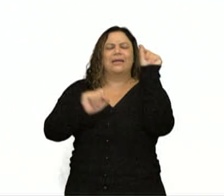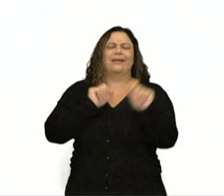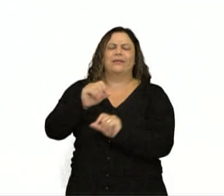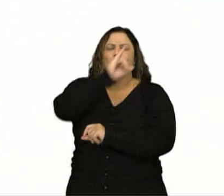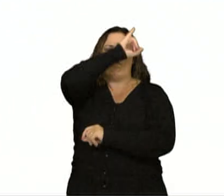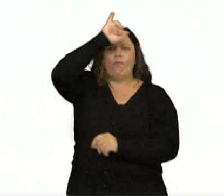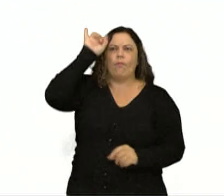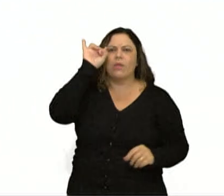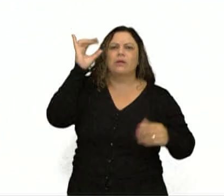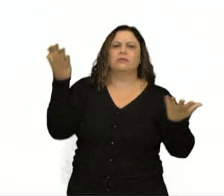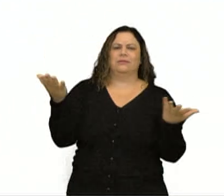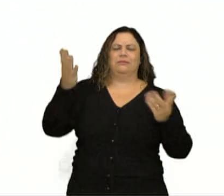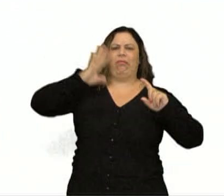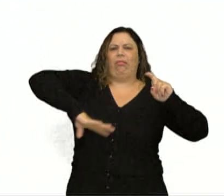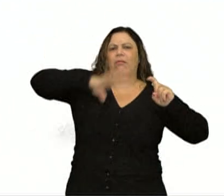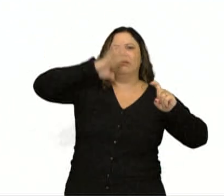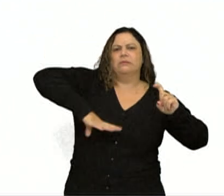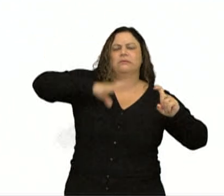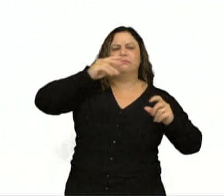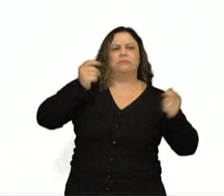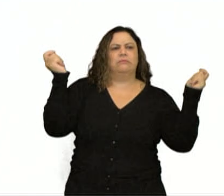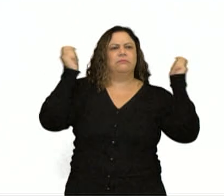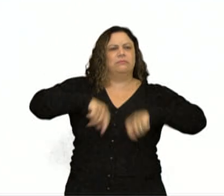inocência demito-me de ser.